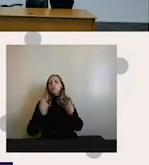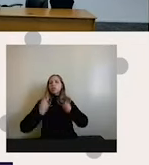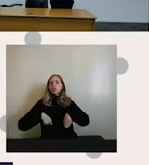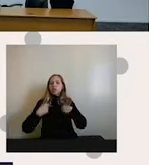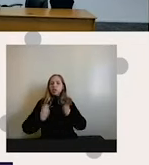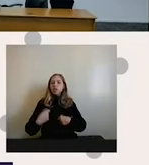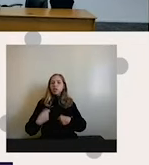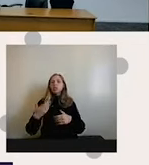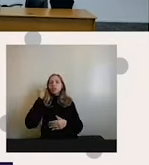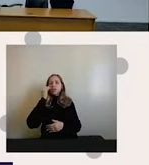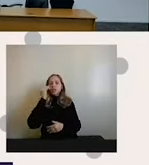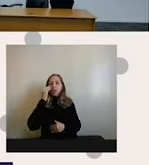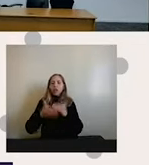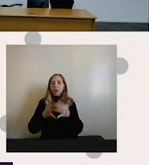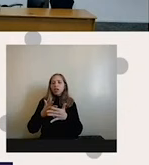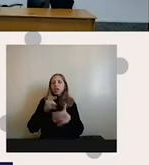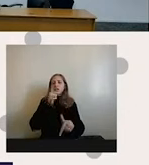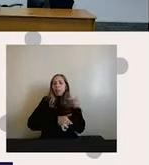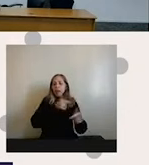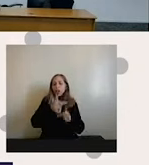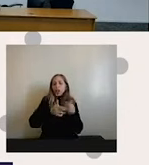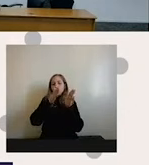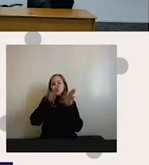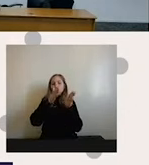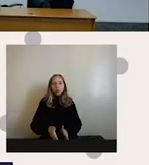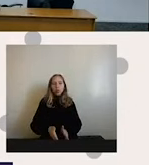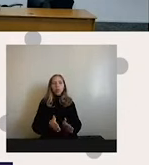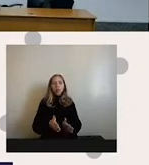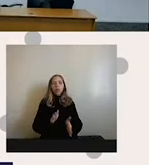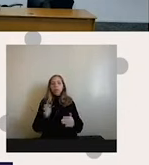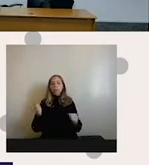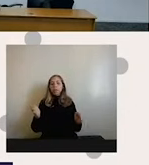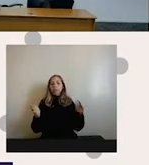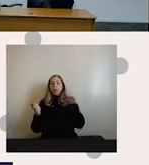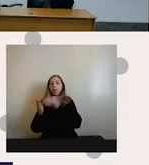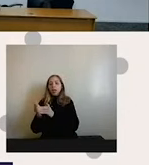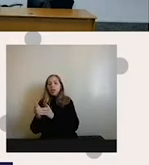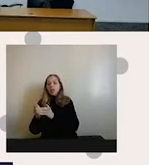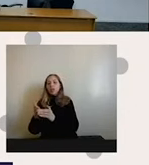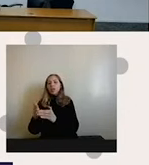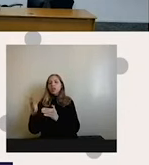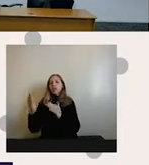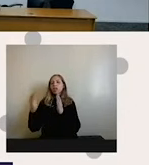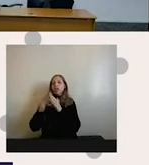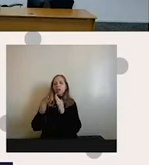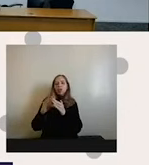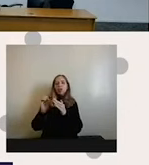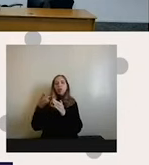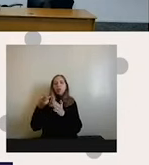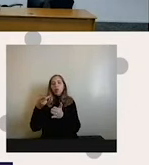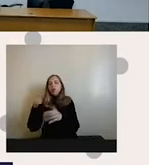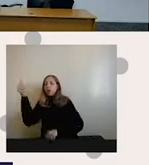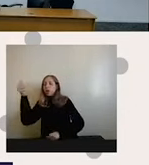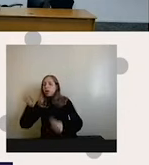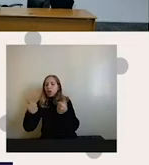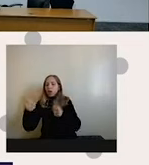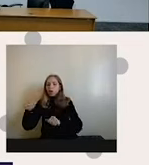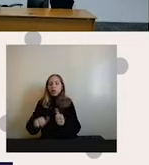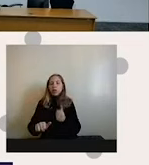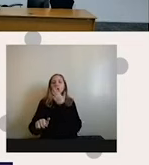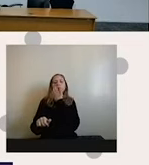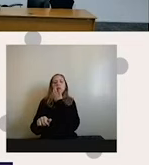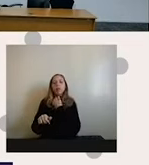trabalhador adoecido até uma CAT emitida ou uma avaliação na Previdência Social.